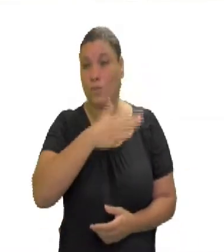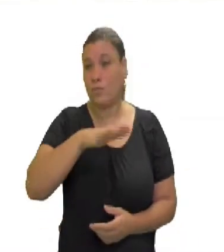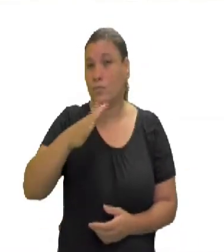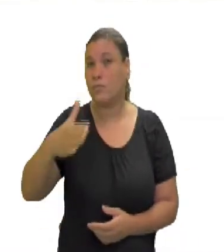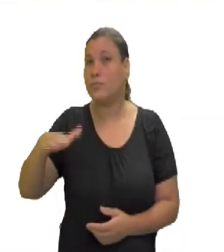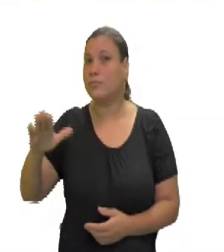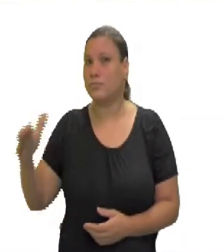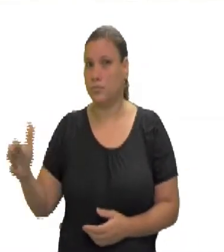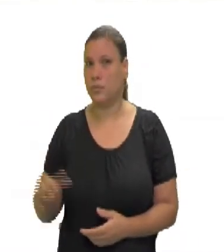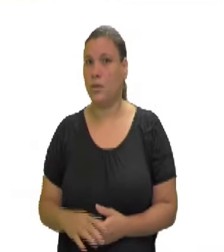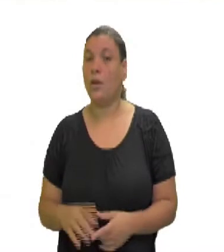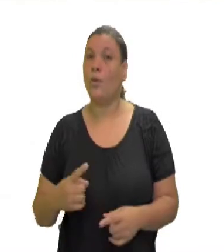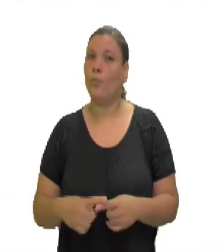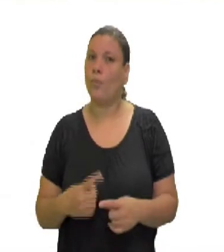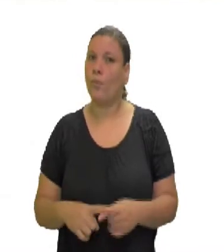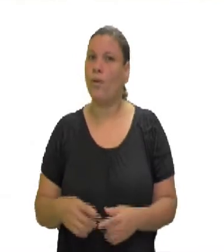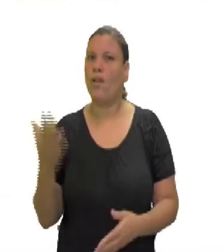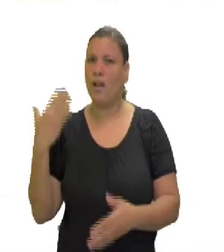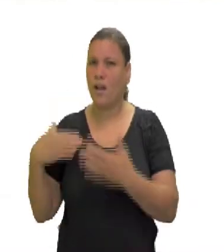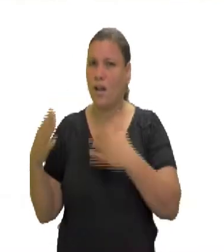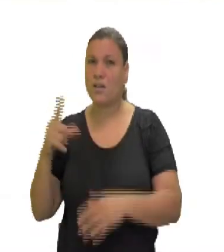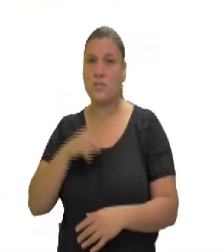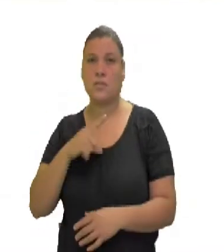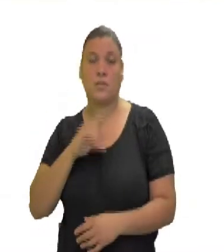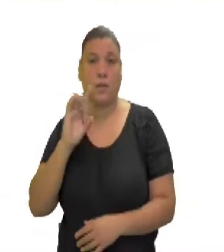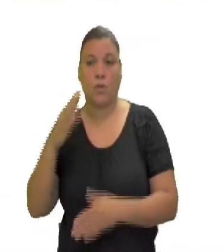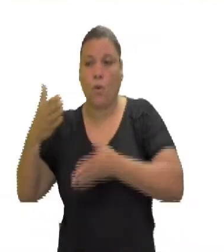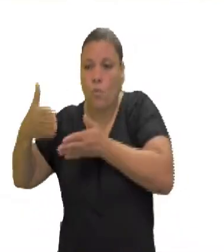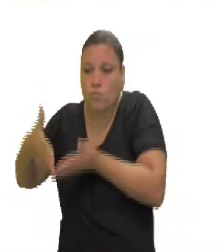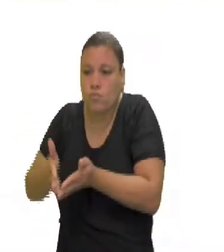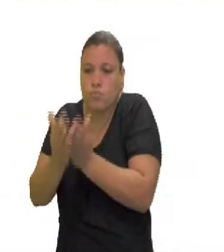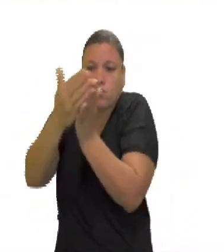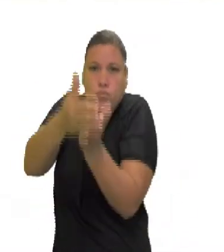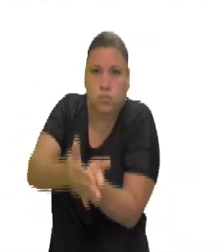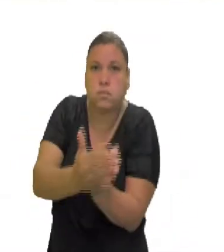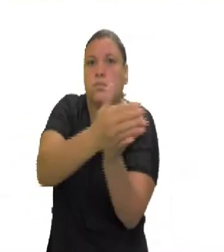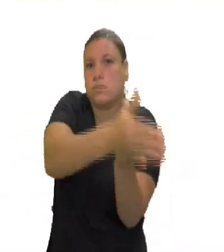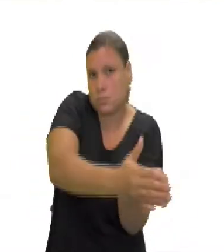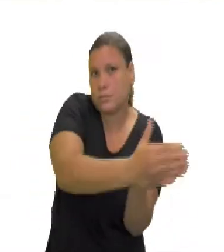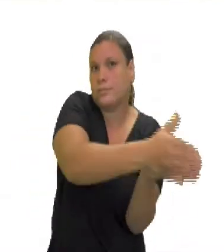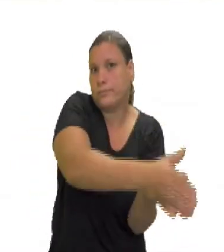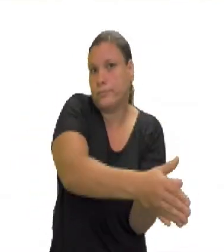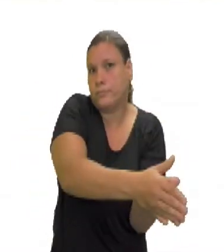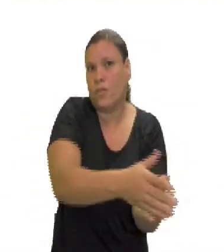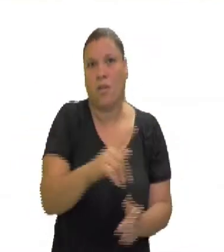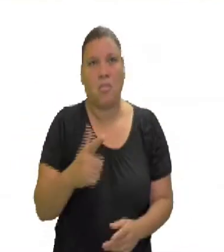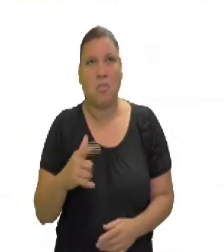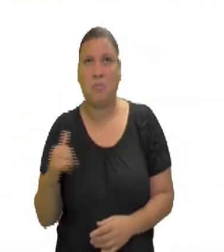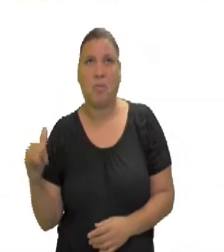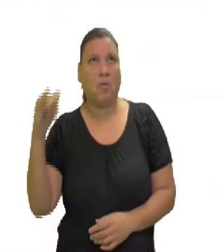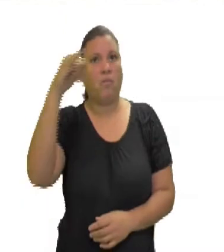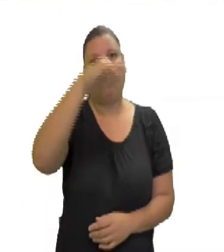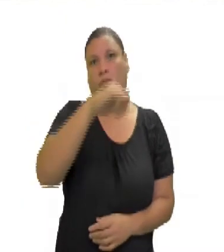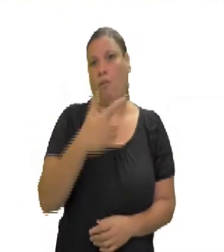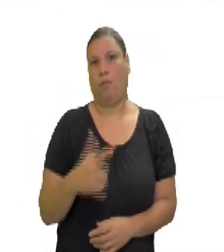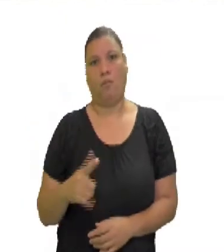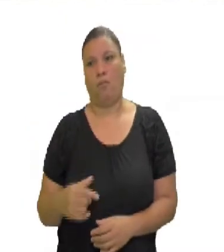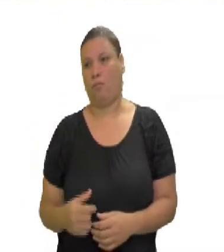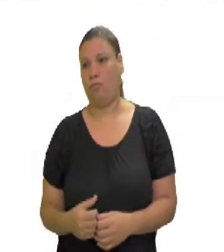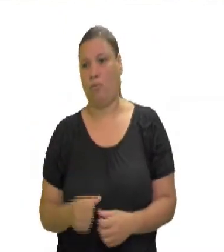somente marítimo, era somente por navios. Então, as pessoas tinham cultivo